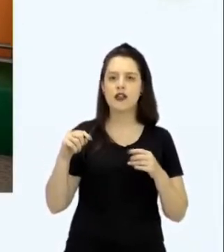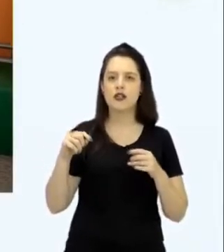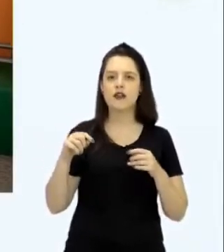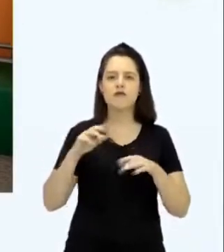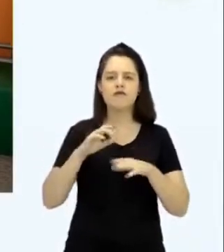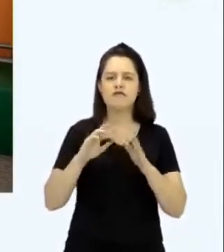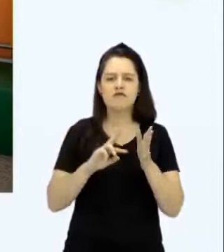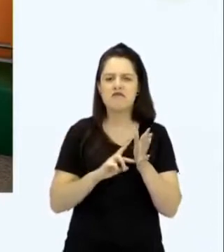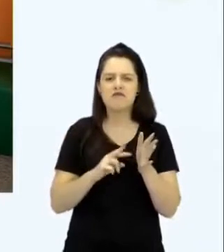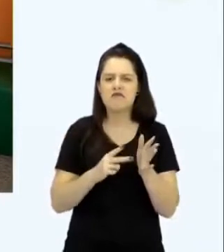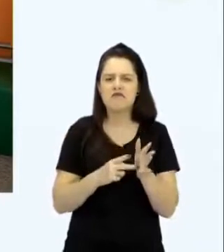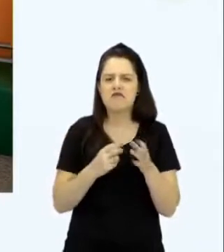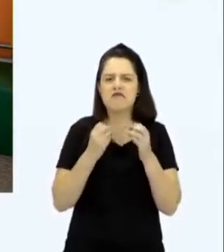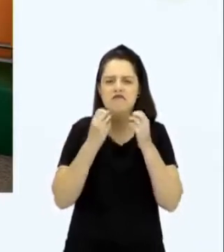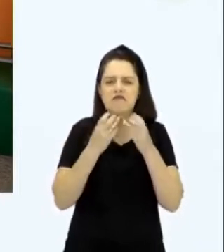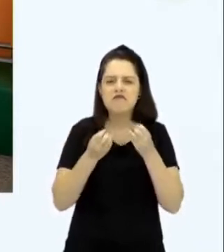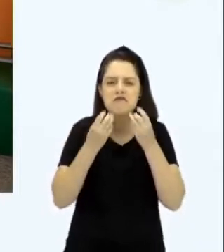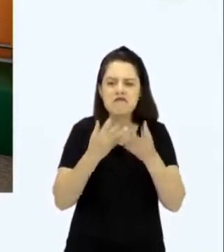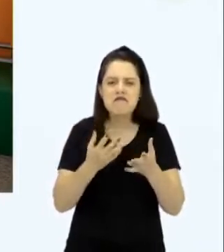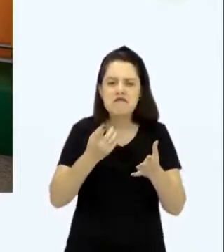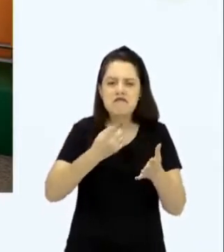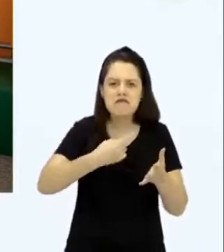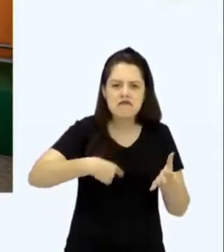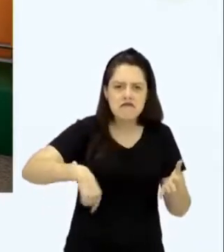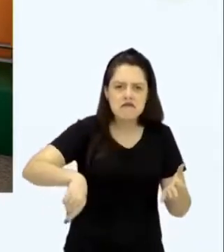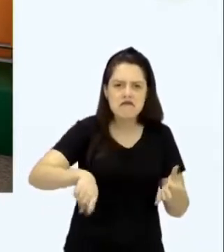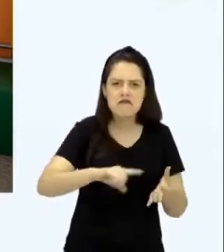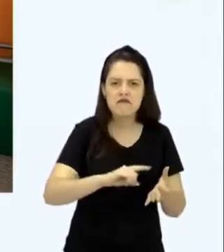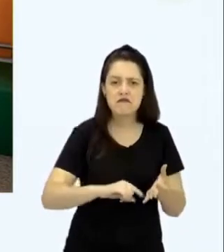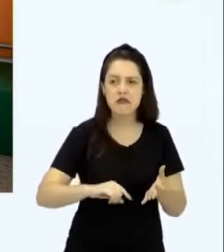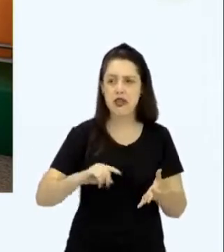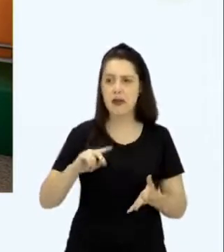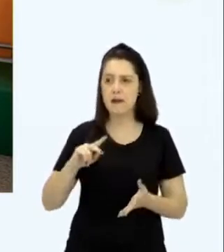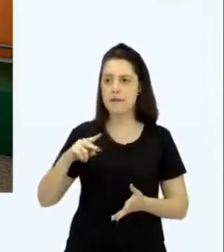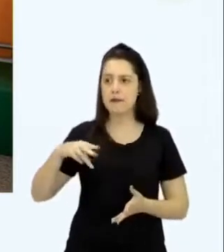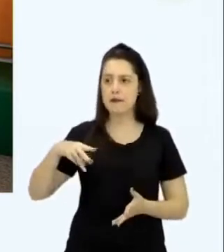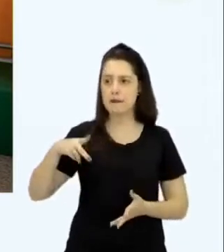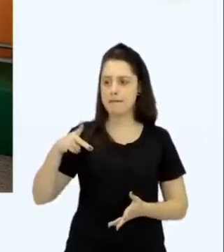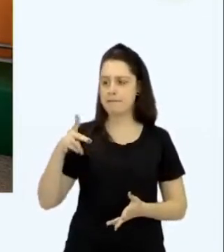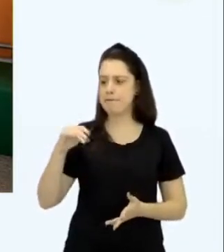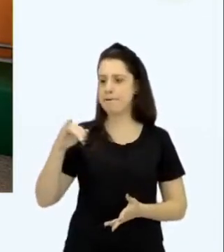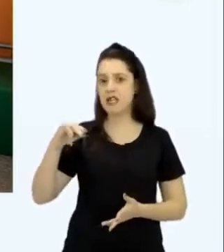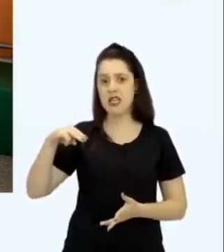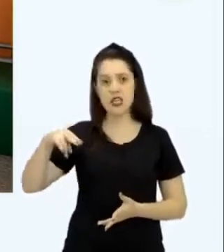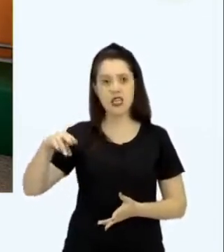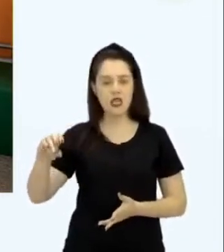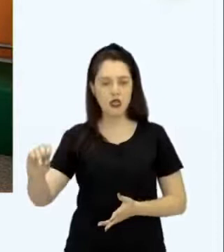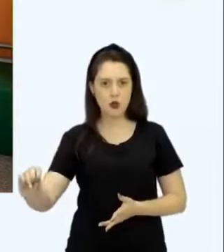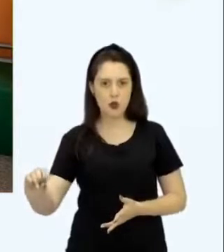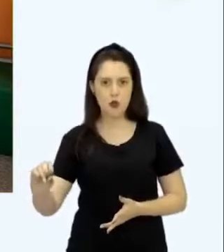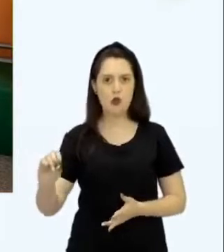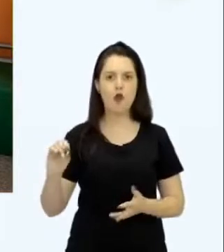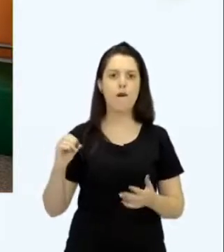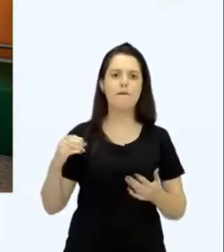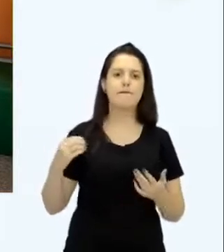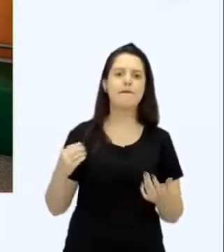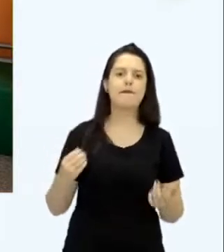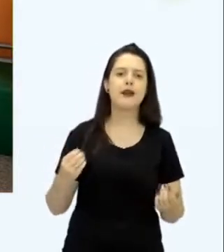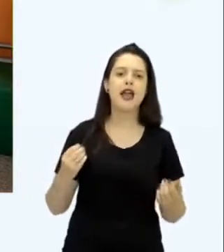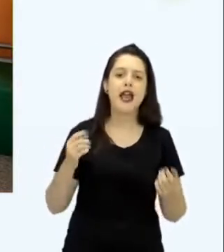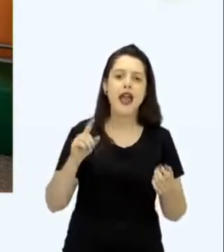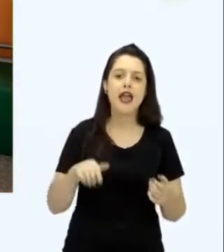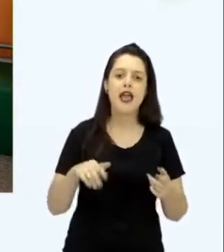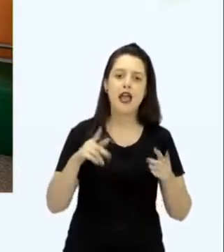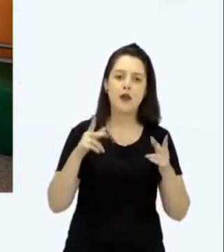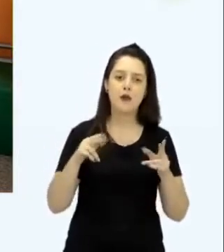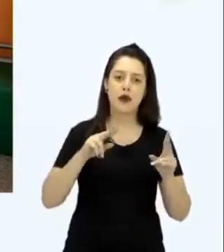isso? Que o nosso pino definido A1, lembra que a gente definiu o potenciômetro, que o A1